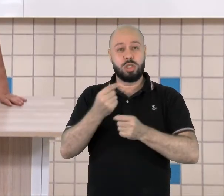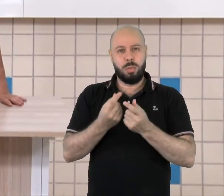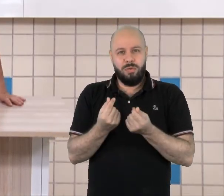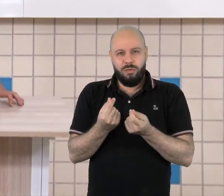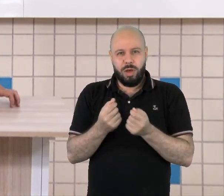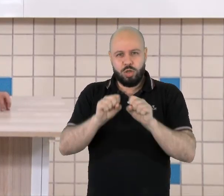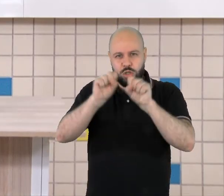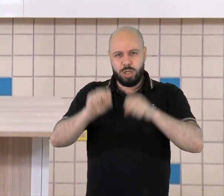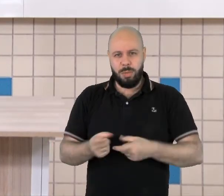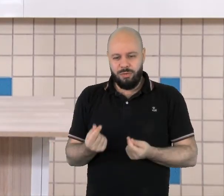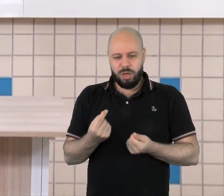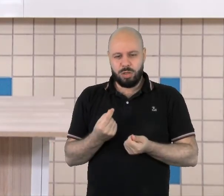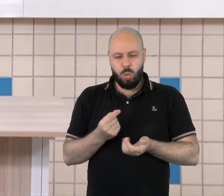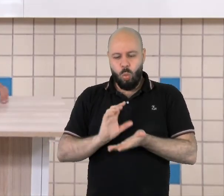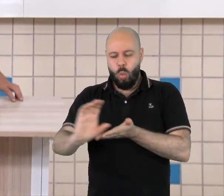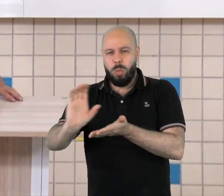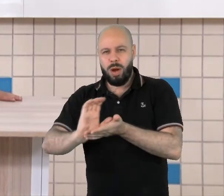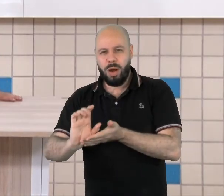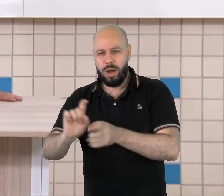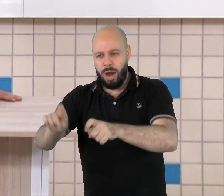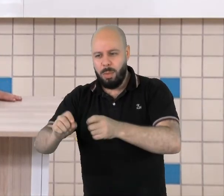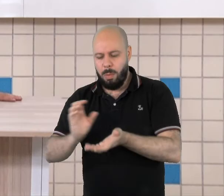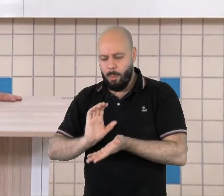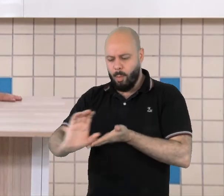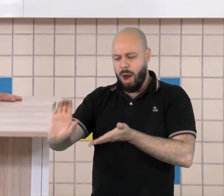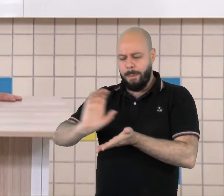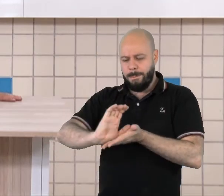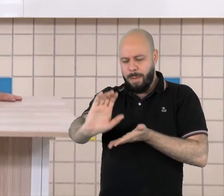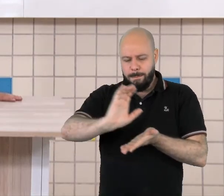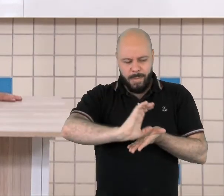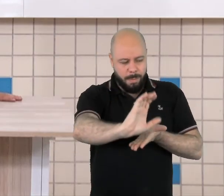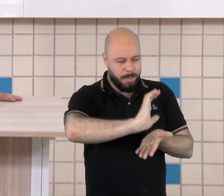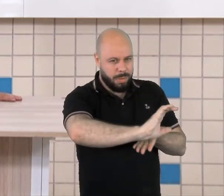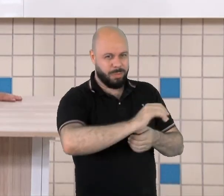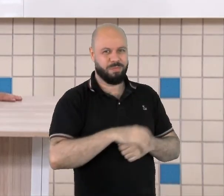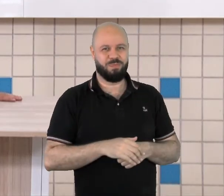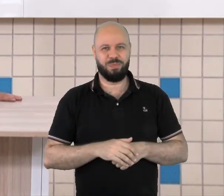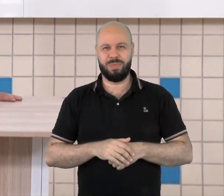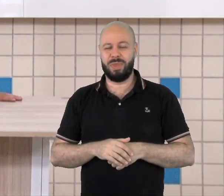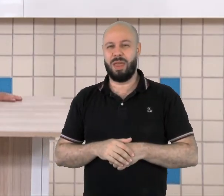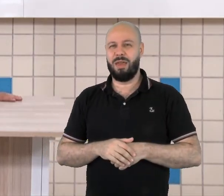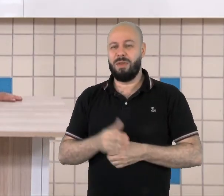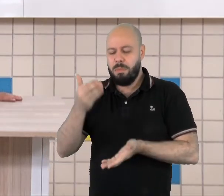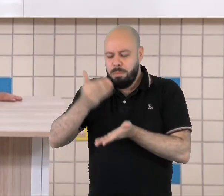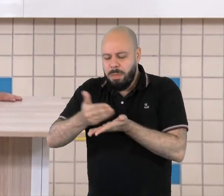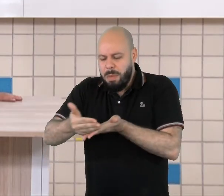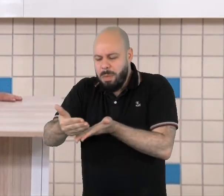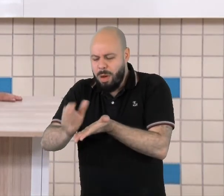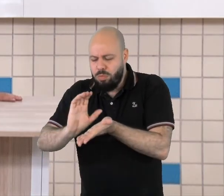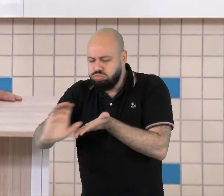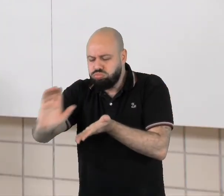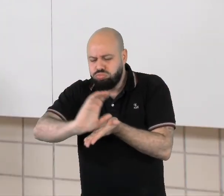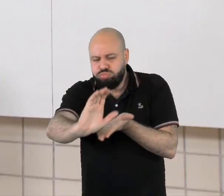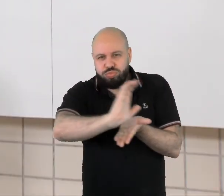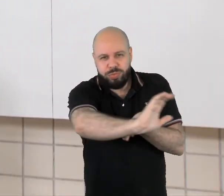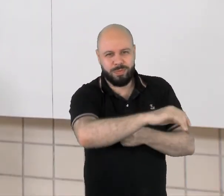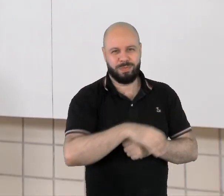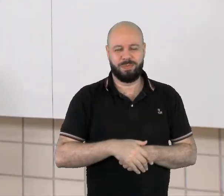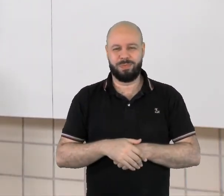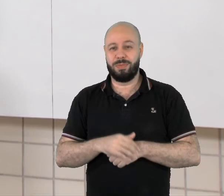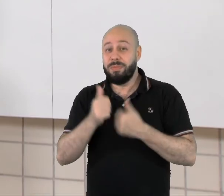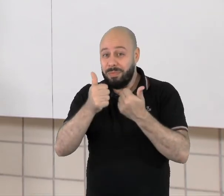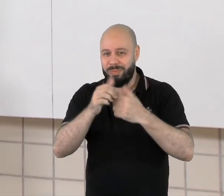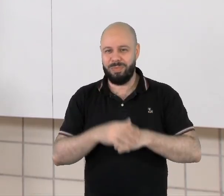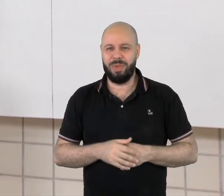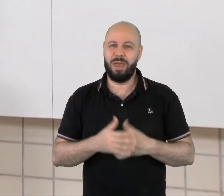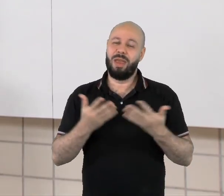Tá? O crédito rural começa a aparecer nessa época, a questão do financiamento, tá bom? Então,